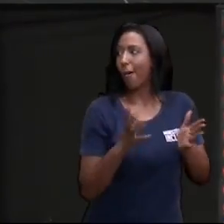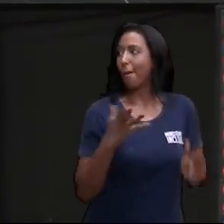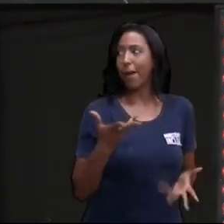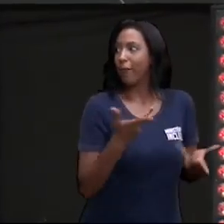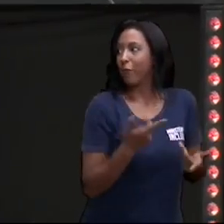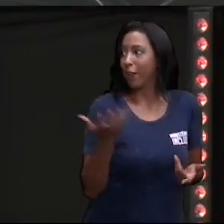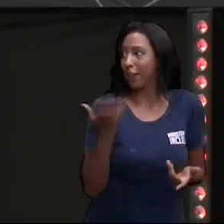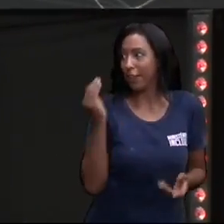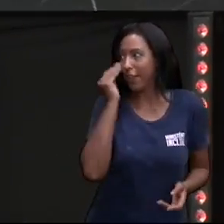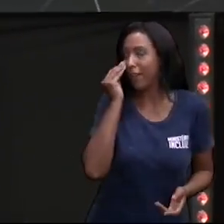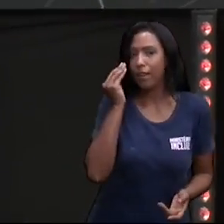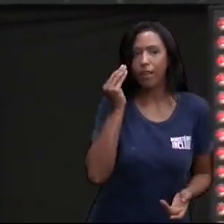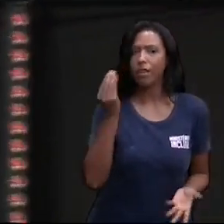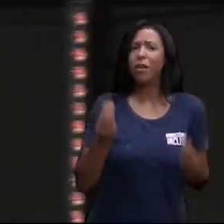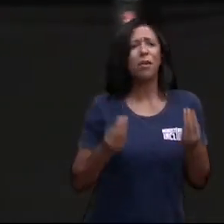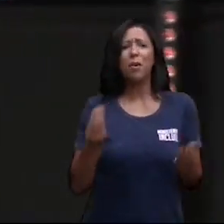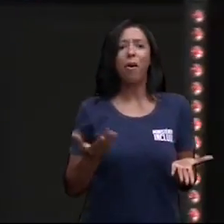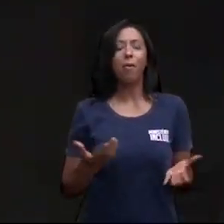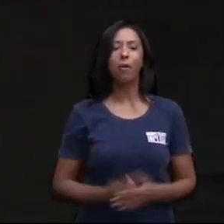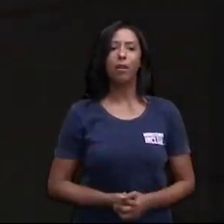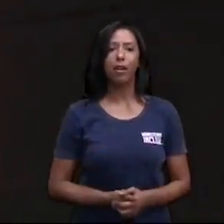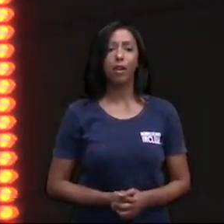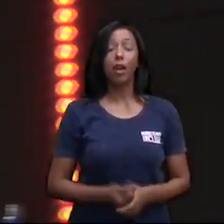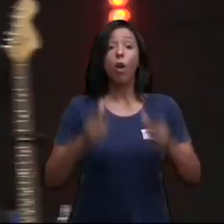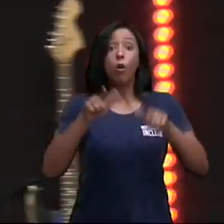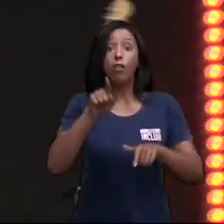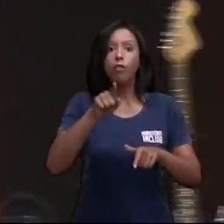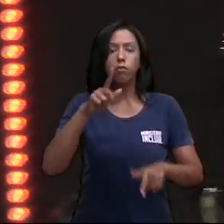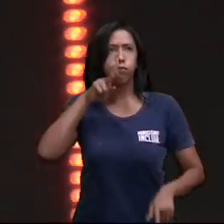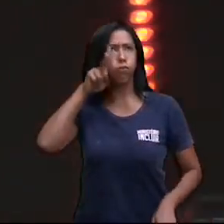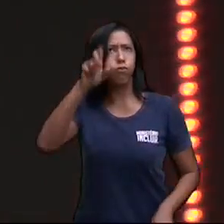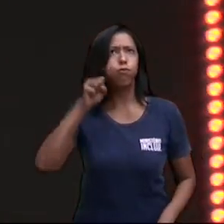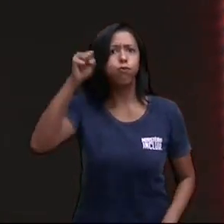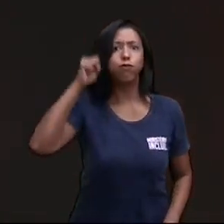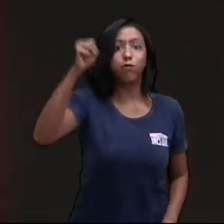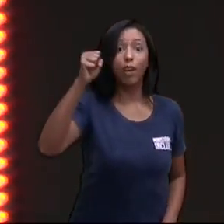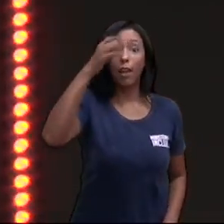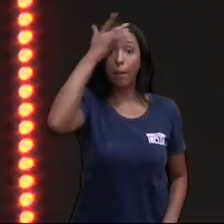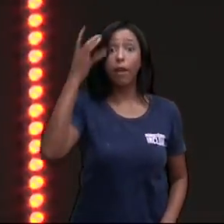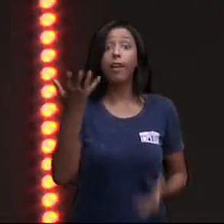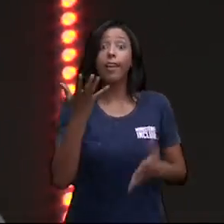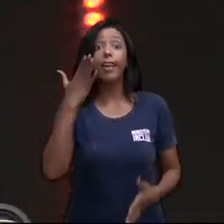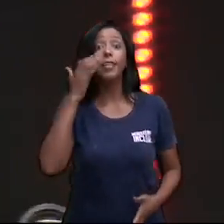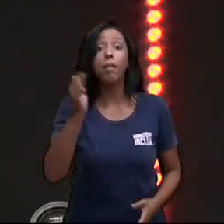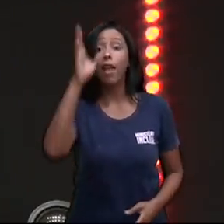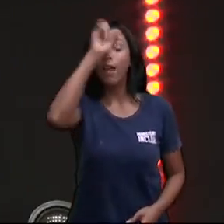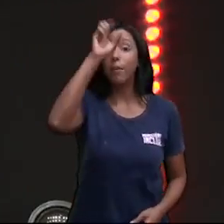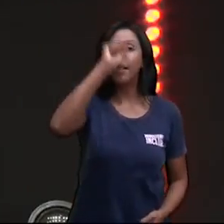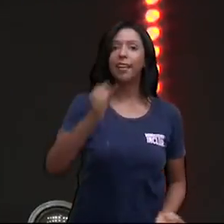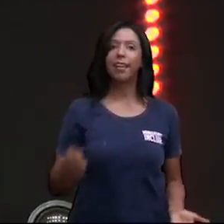o teu lugar de conquista é o lugar onde as pessoas vão te ouvir com mais vontade Olá